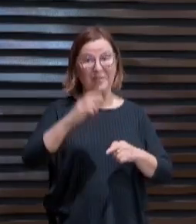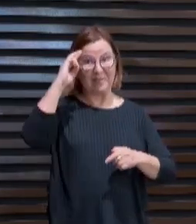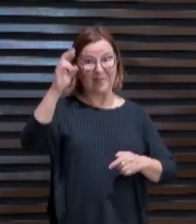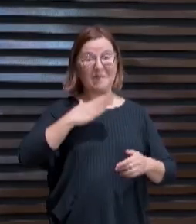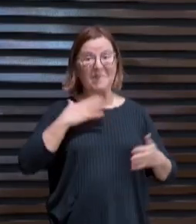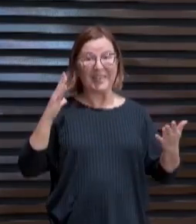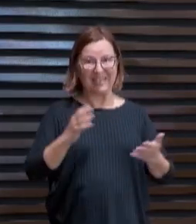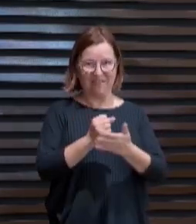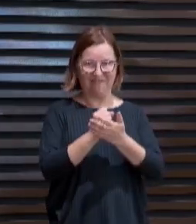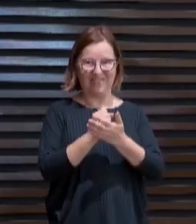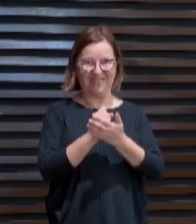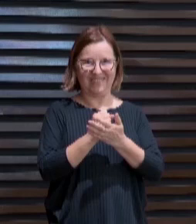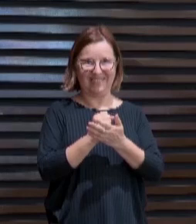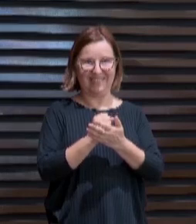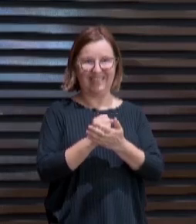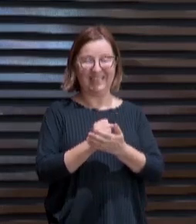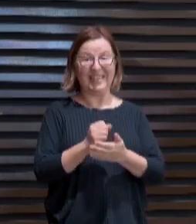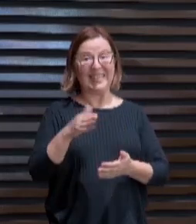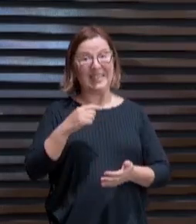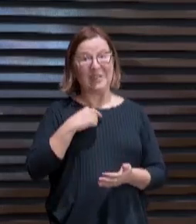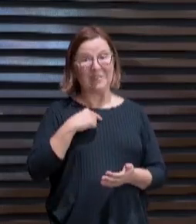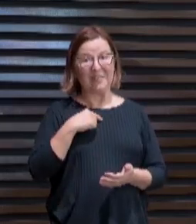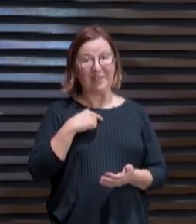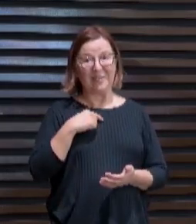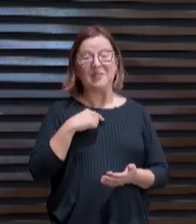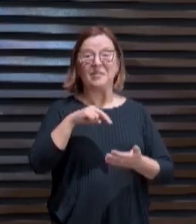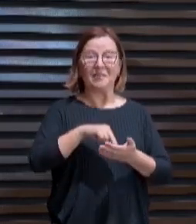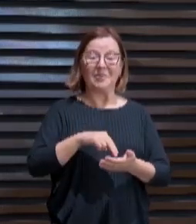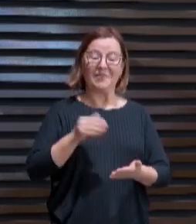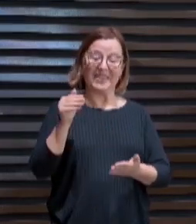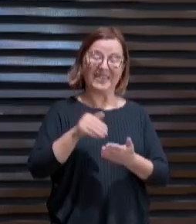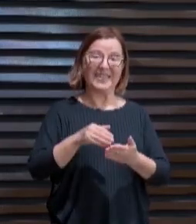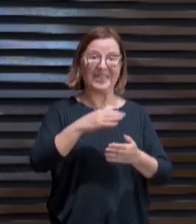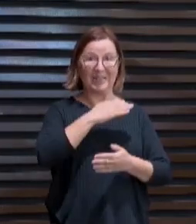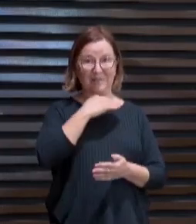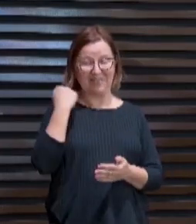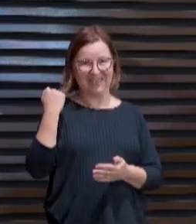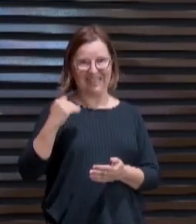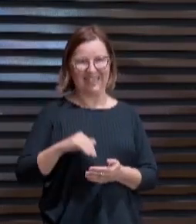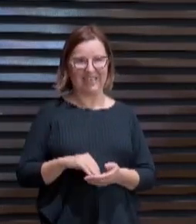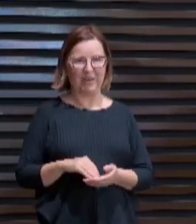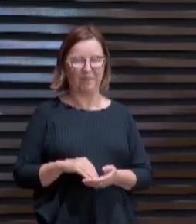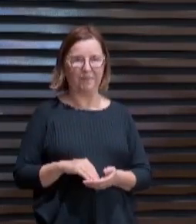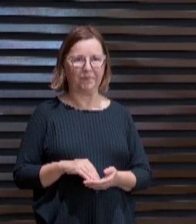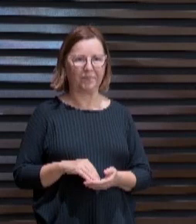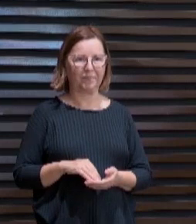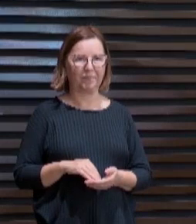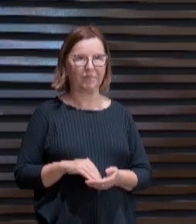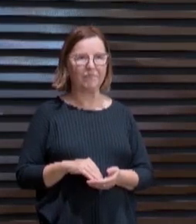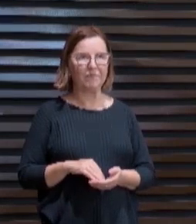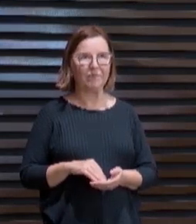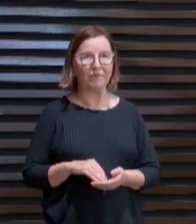Vocês entendem? Há um risco de interpretar isso aqui como salvação pela fidelidade a